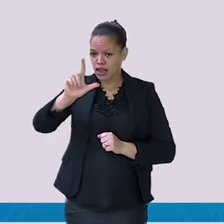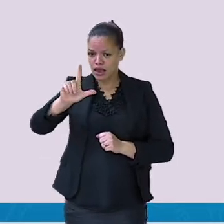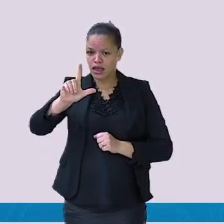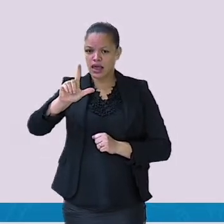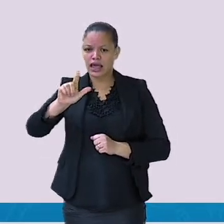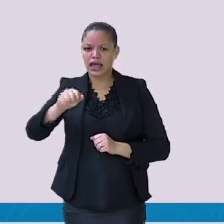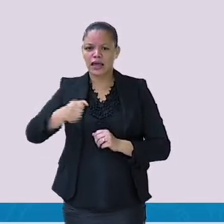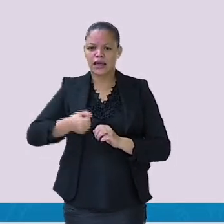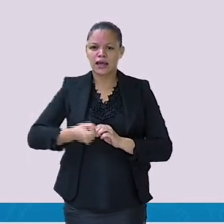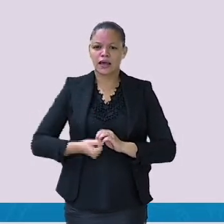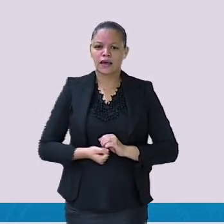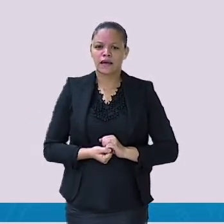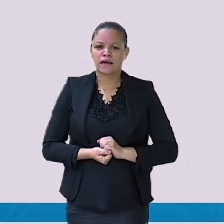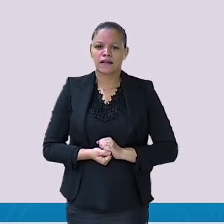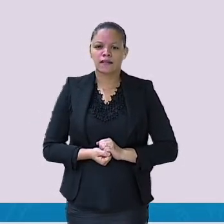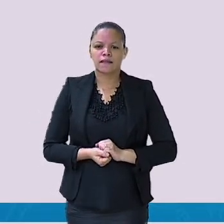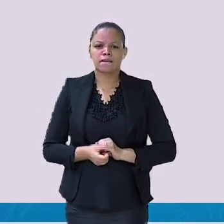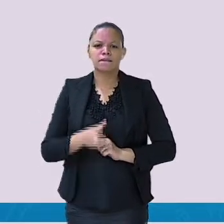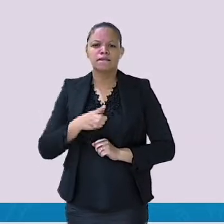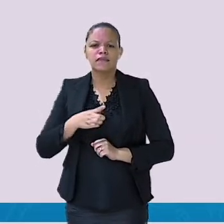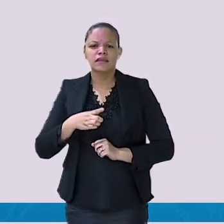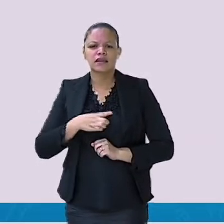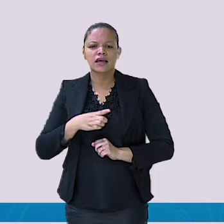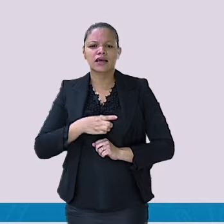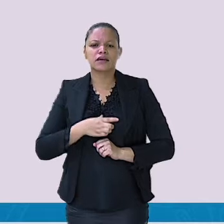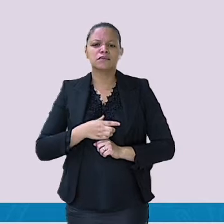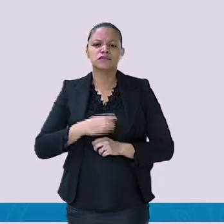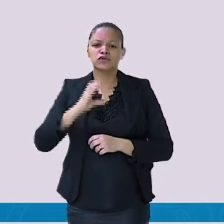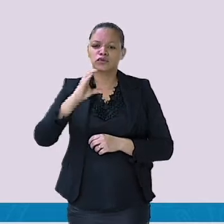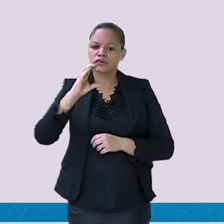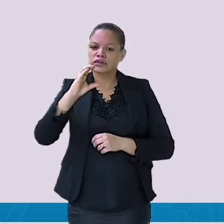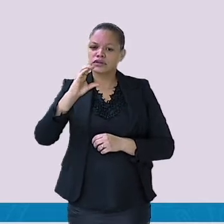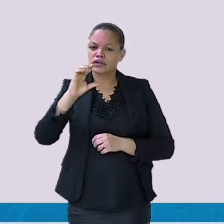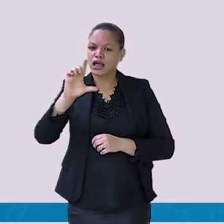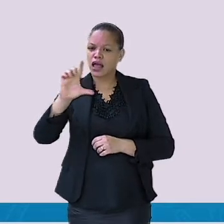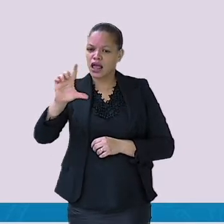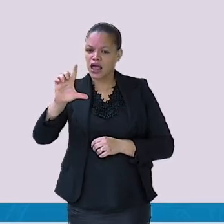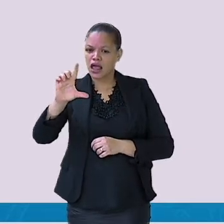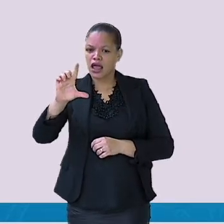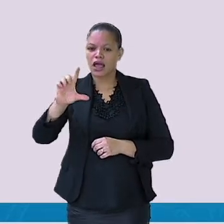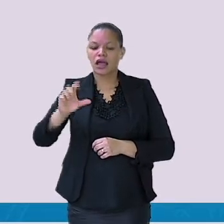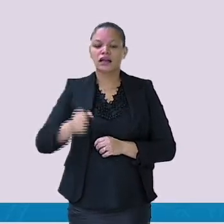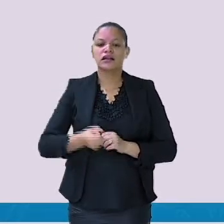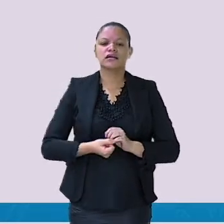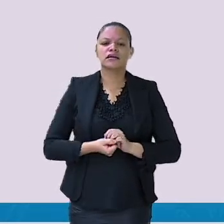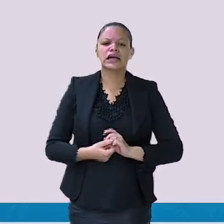temos o centilitro, que é representado por CL,